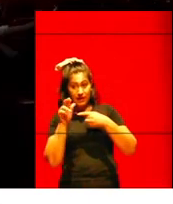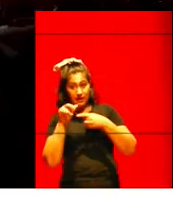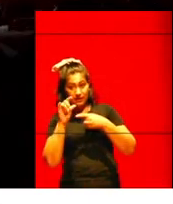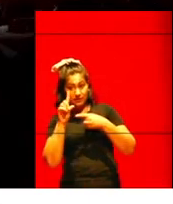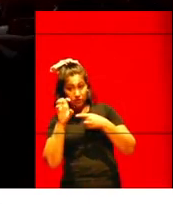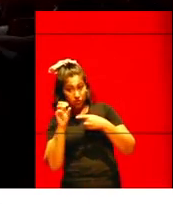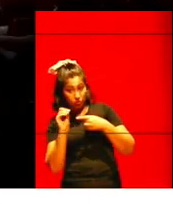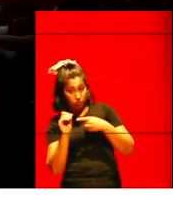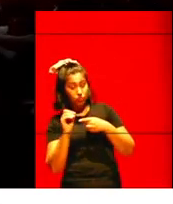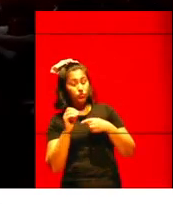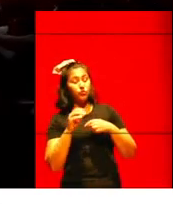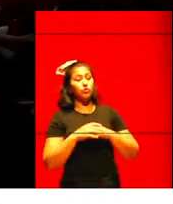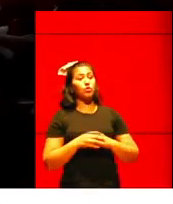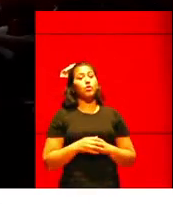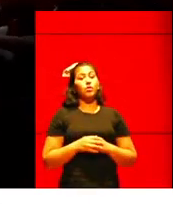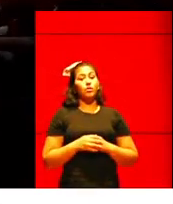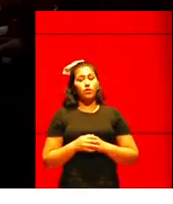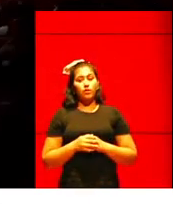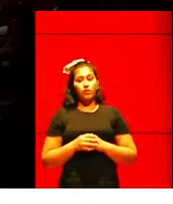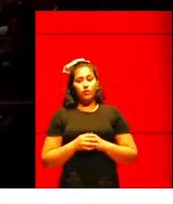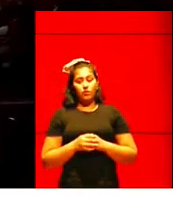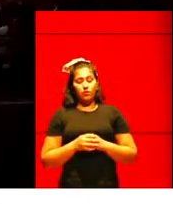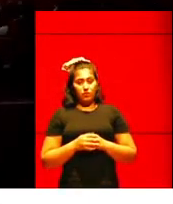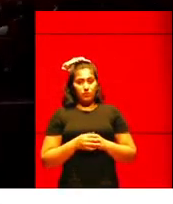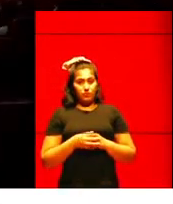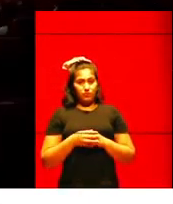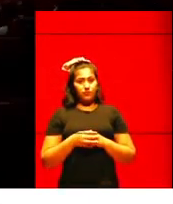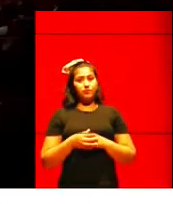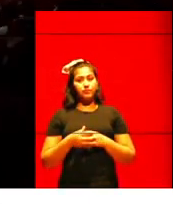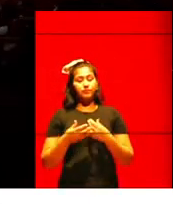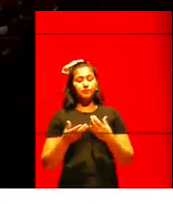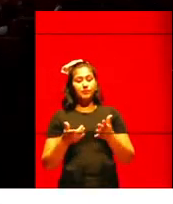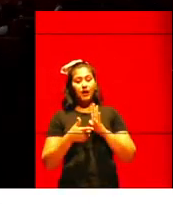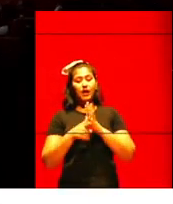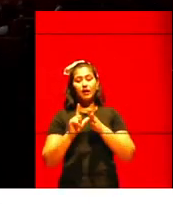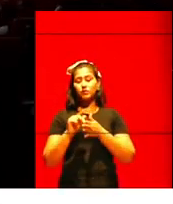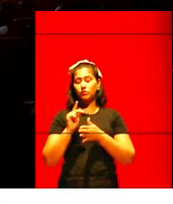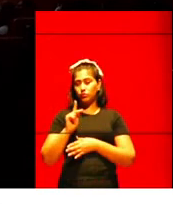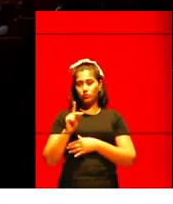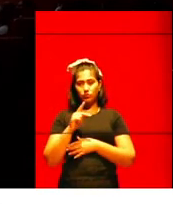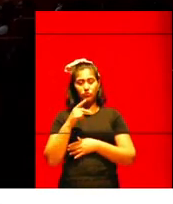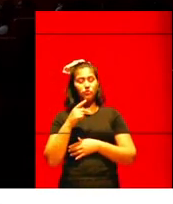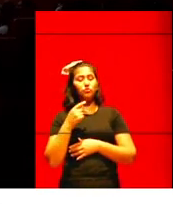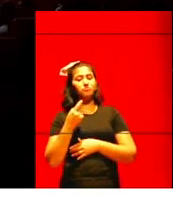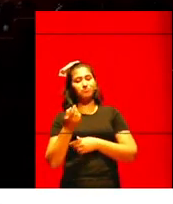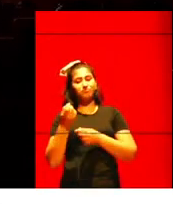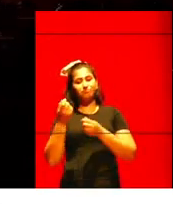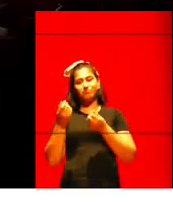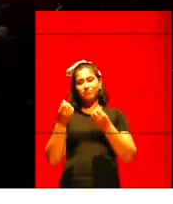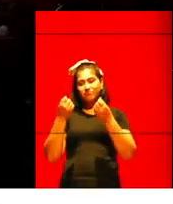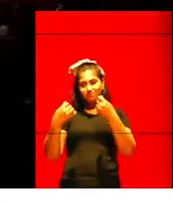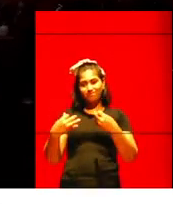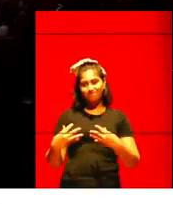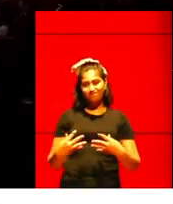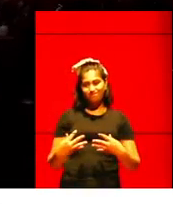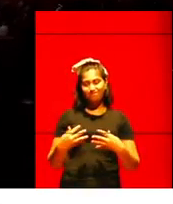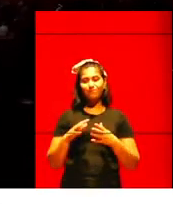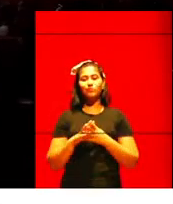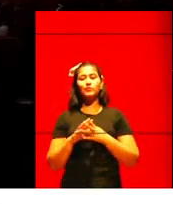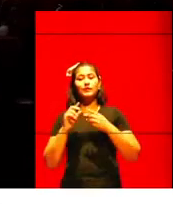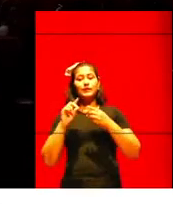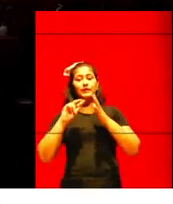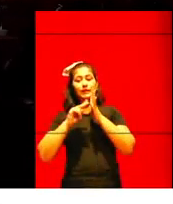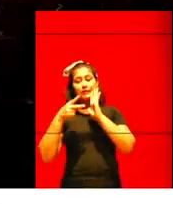monoméricas, monômeros. A professora de química não deu tempo de falar, mas nós temos os monômeros e os polímeros. Monômeros são